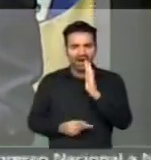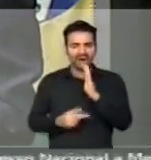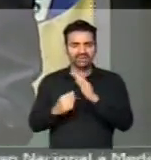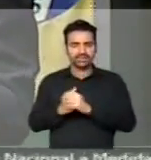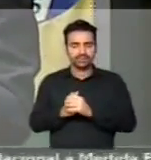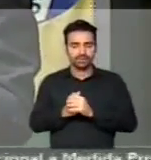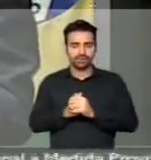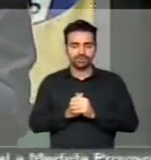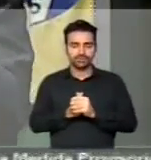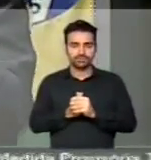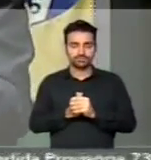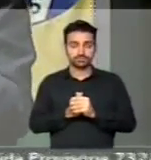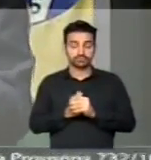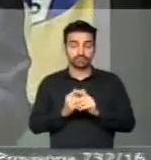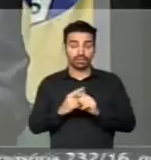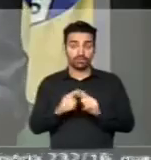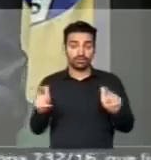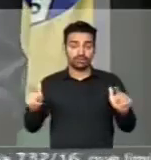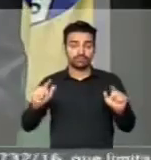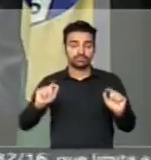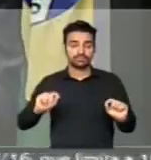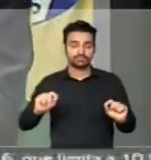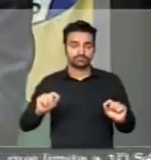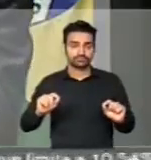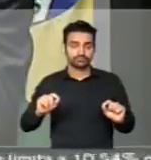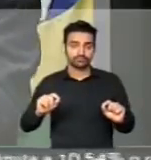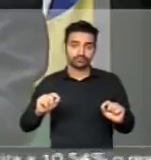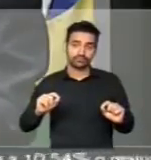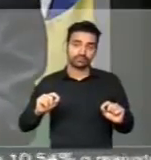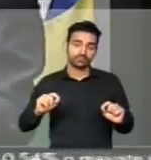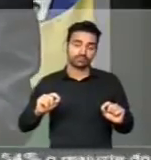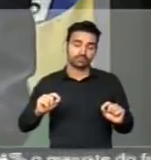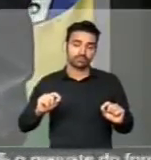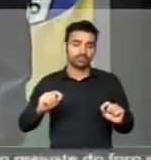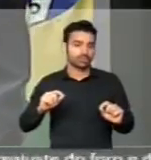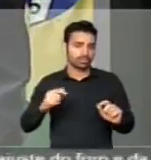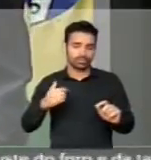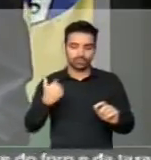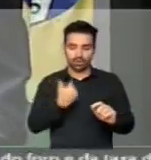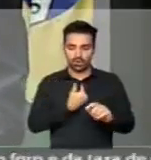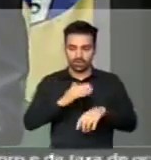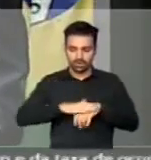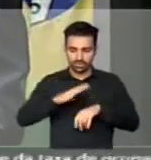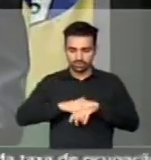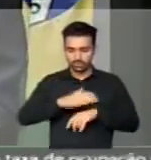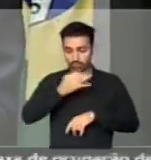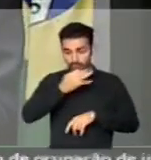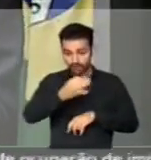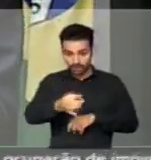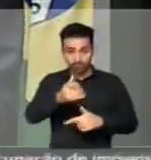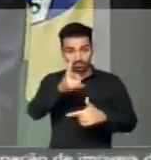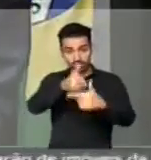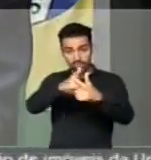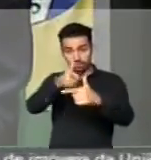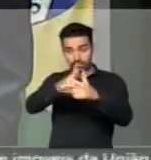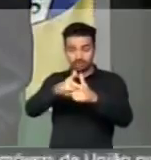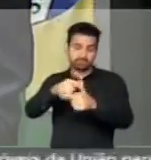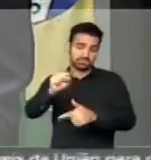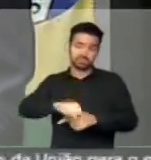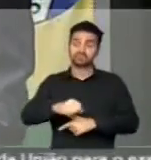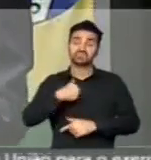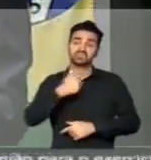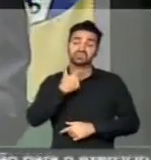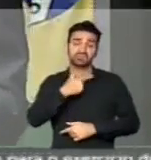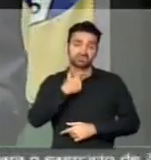Reservamos-nos, porém, a prerrogativa de exercer a crítica naquilo que nos cabe. Nesse